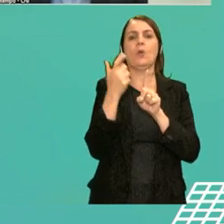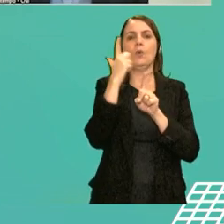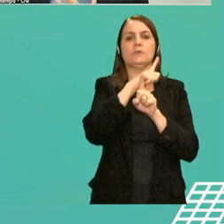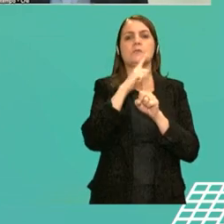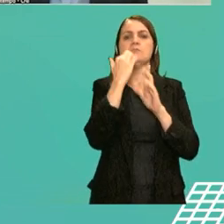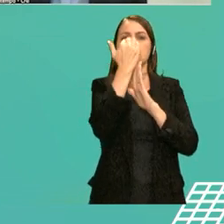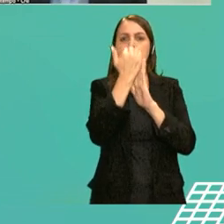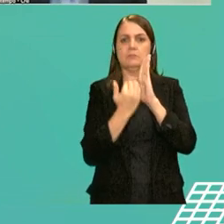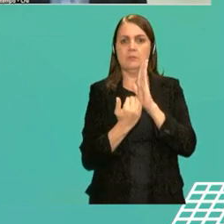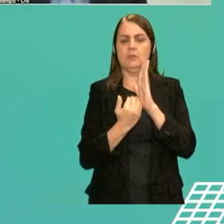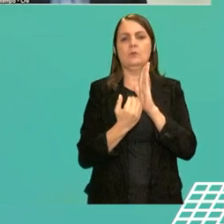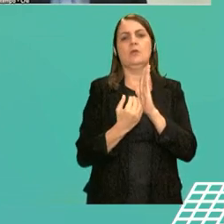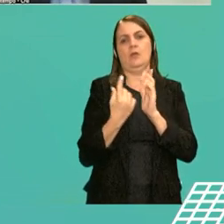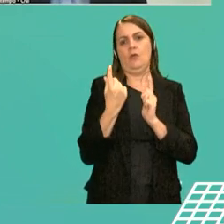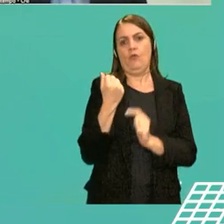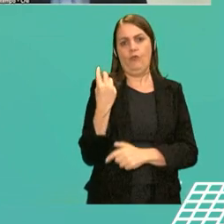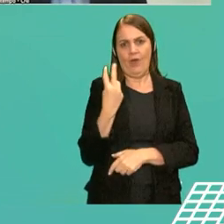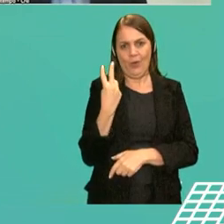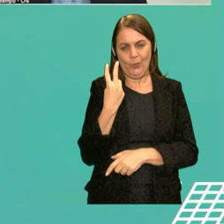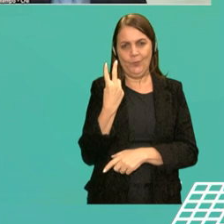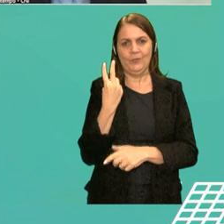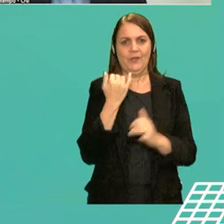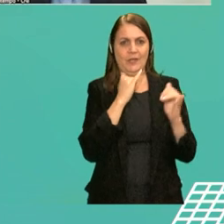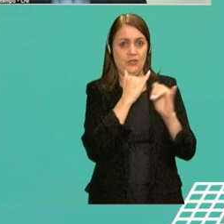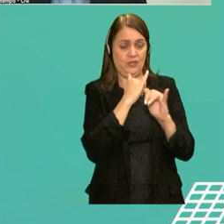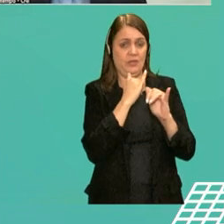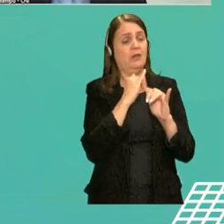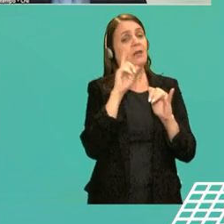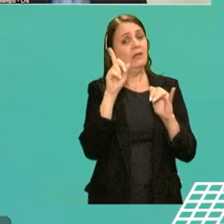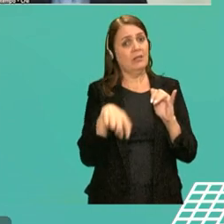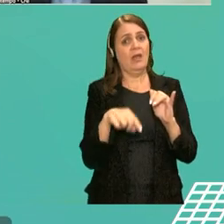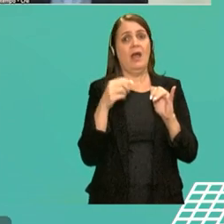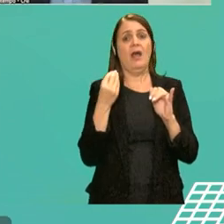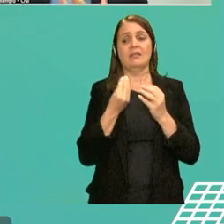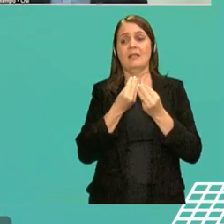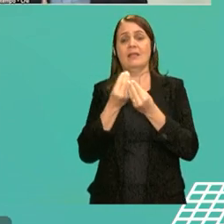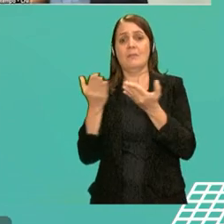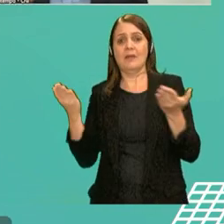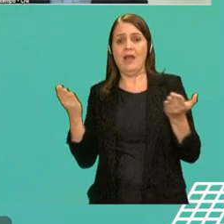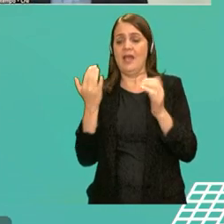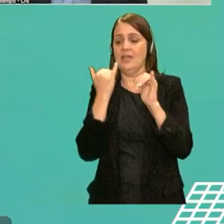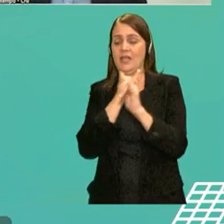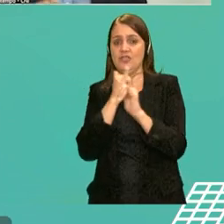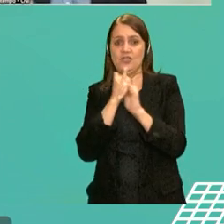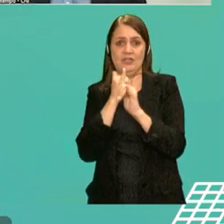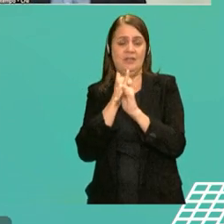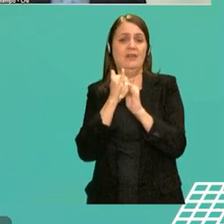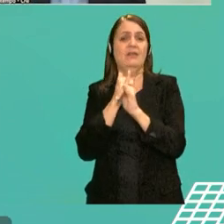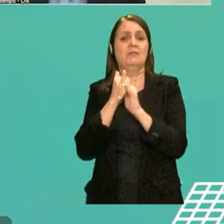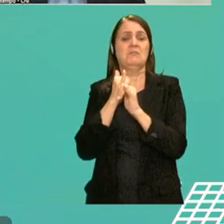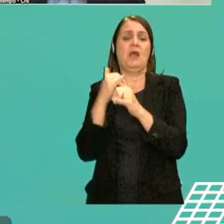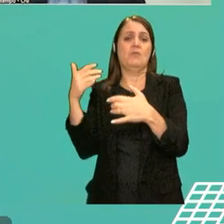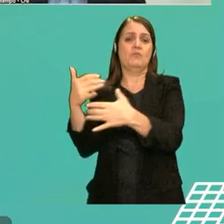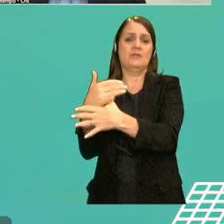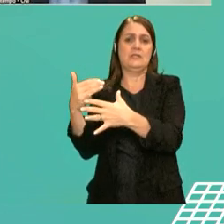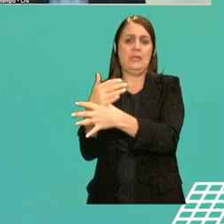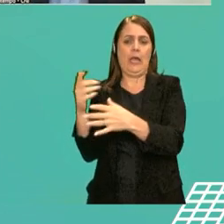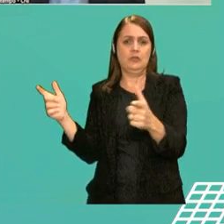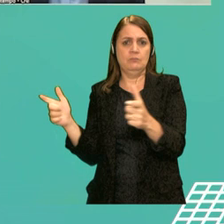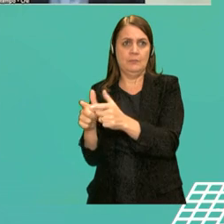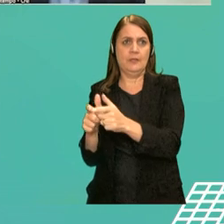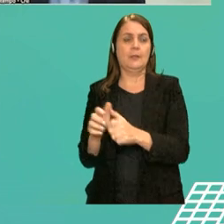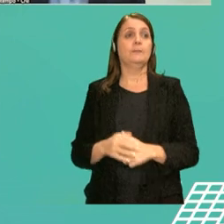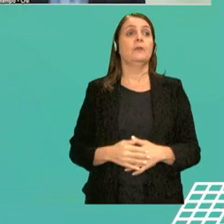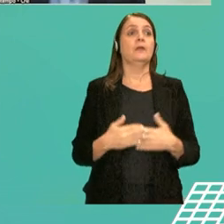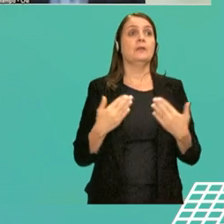energia que dá para abastecer aí uma cidade de 60 mil habitantes. Então, devido a todo o sucesso desse primeiro programa, a